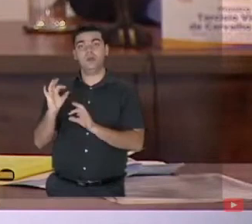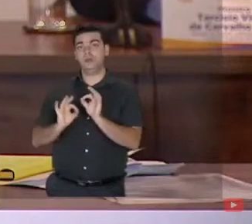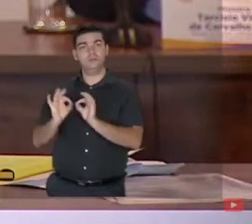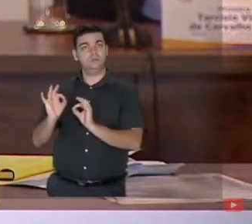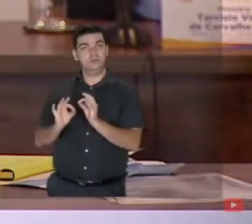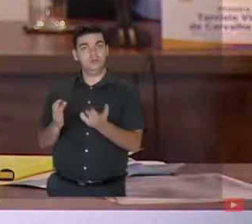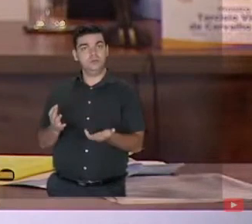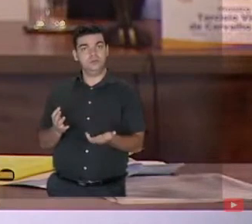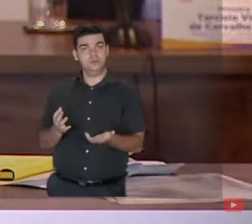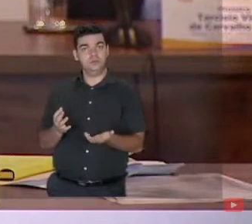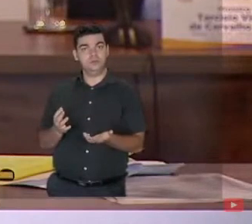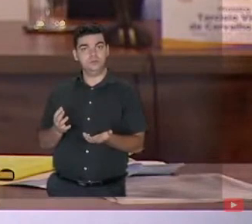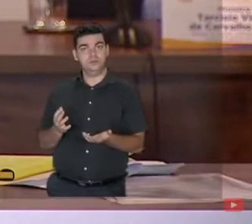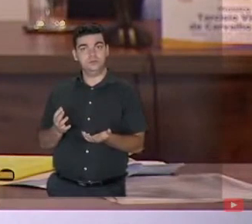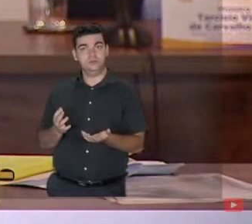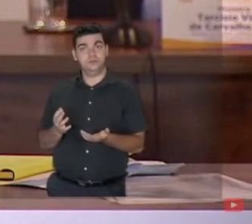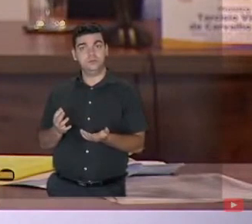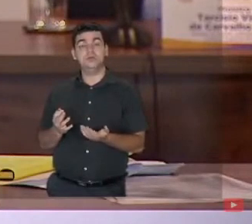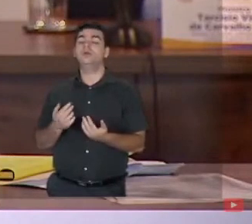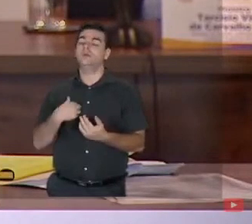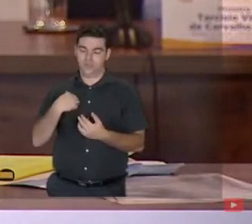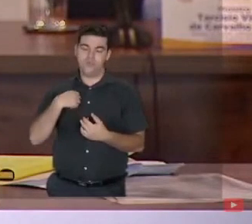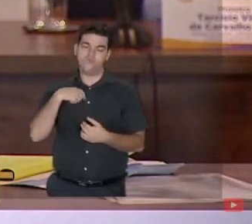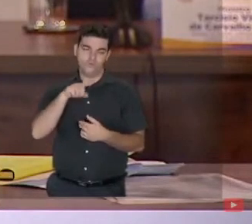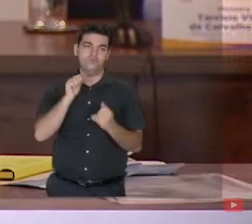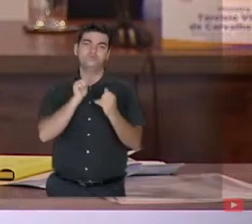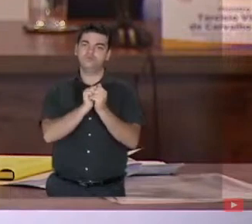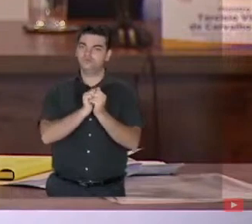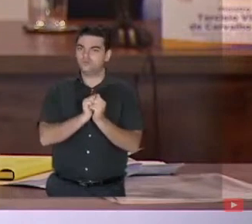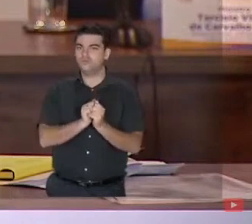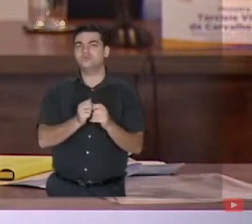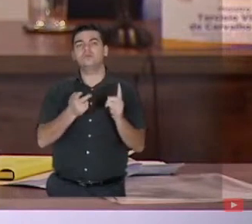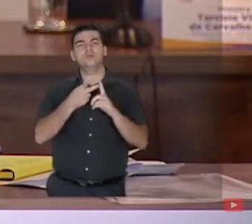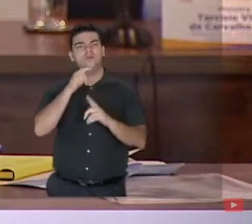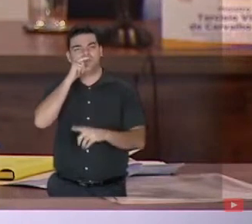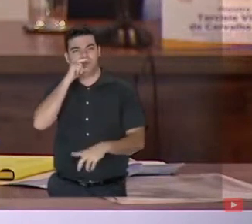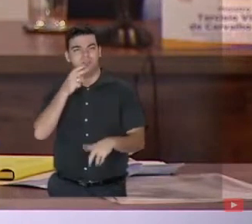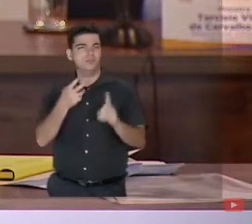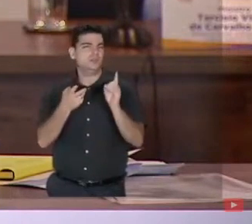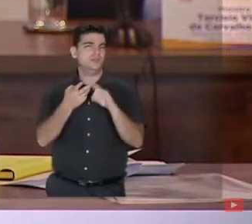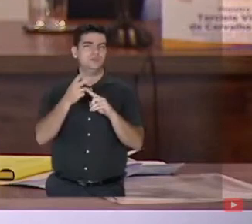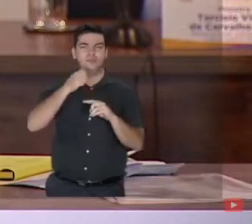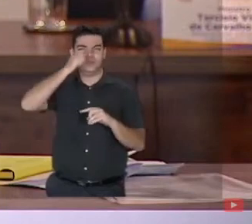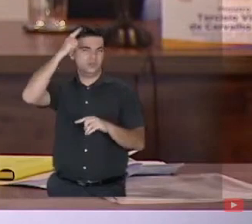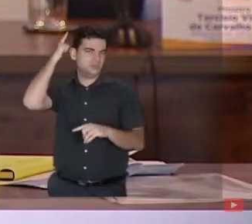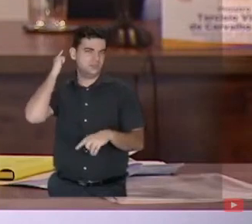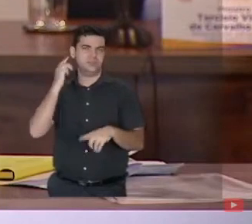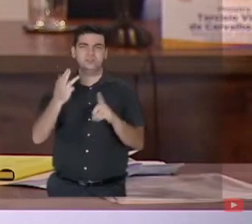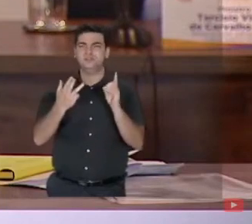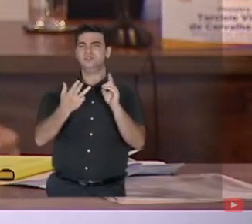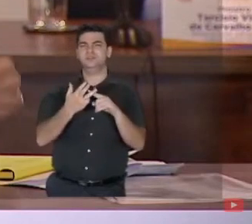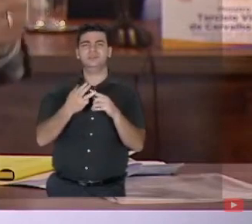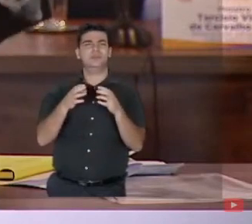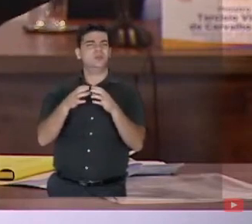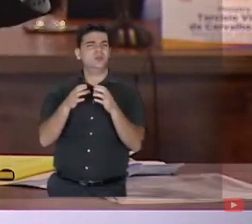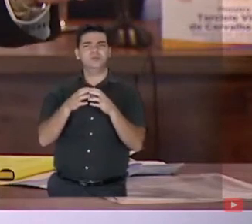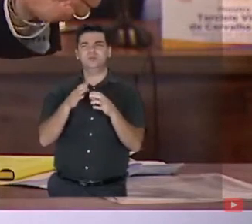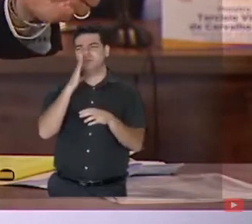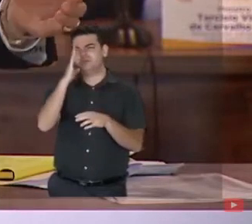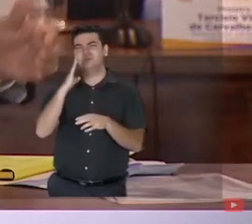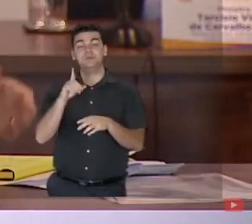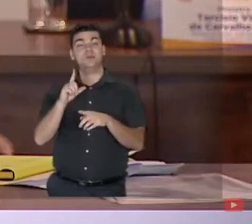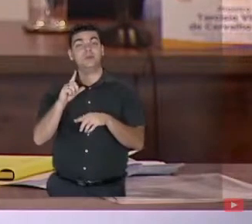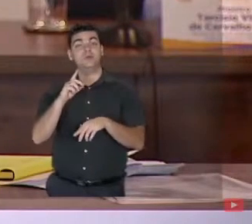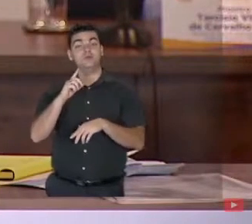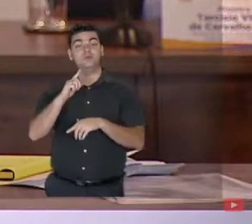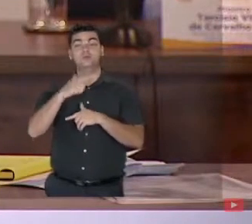a solução e possivelmente vou me reunir com o ministro Luiz Edson Fachin e com o ministro Alexandre de Moraes, que serão os